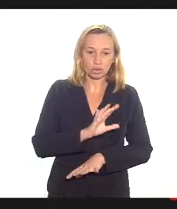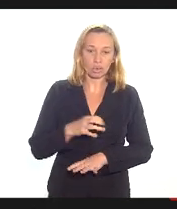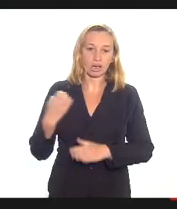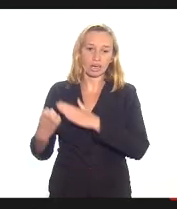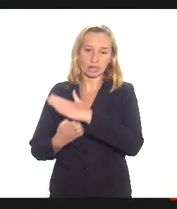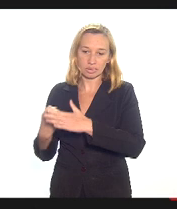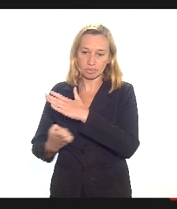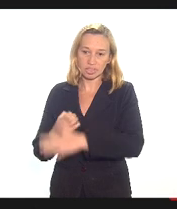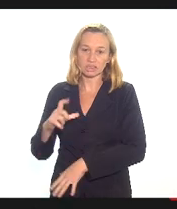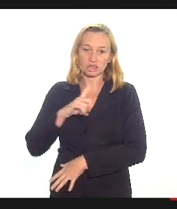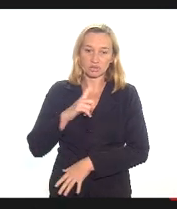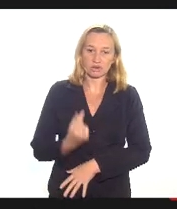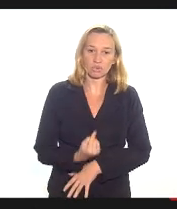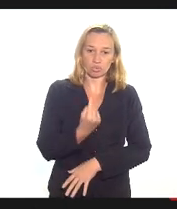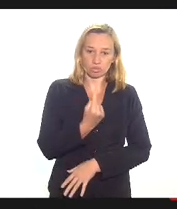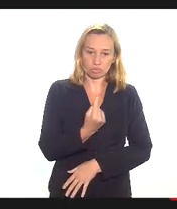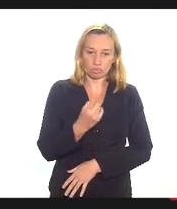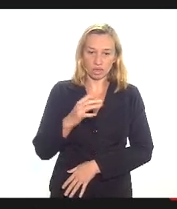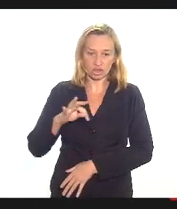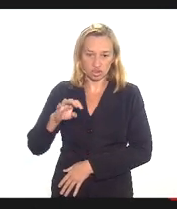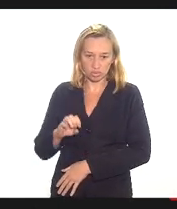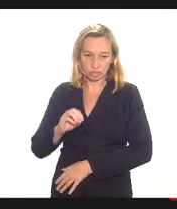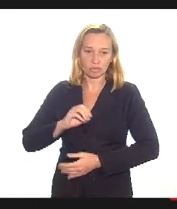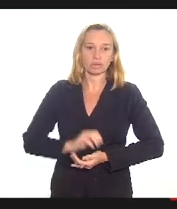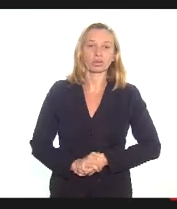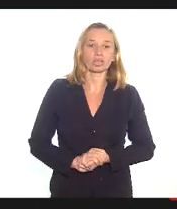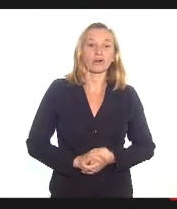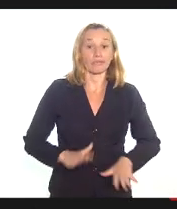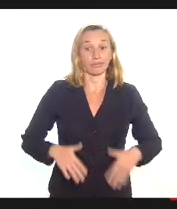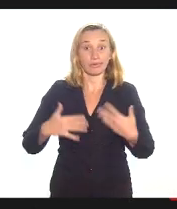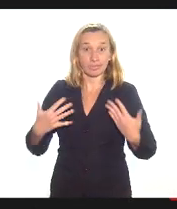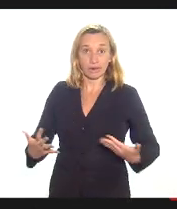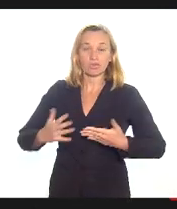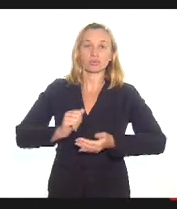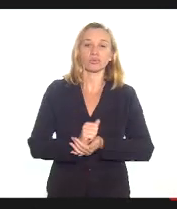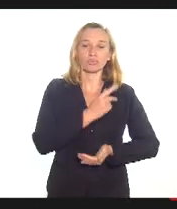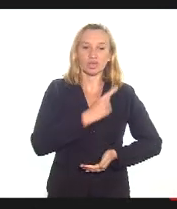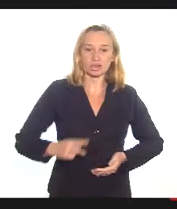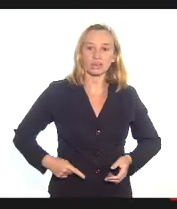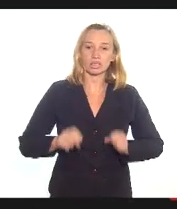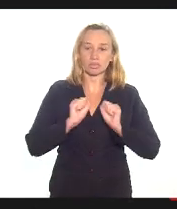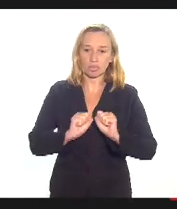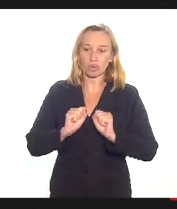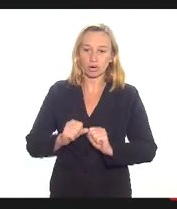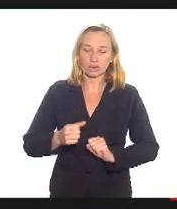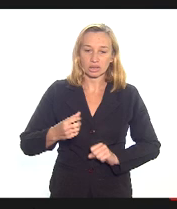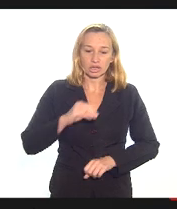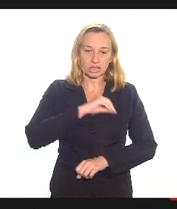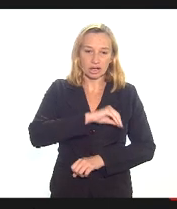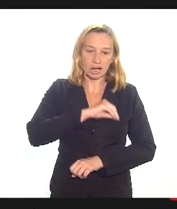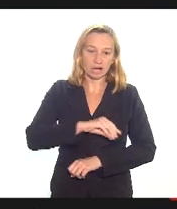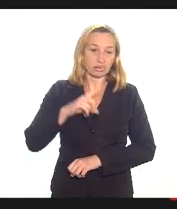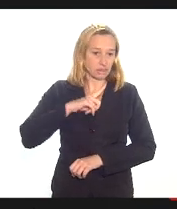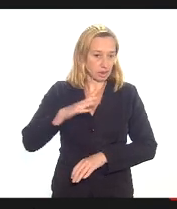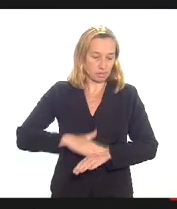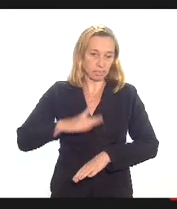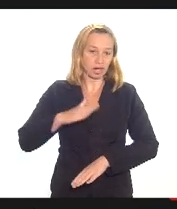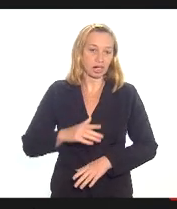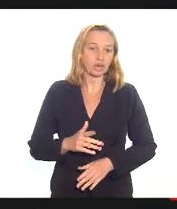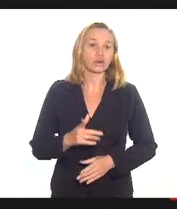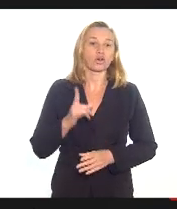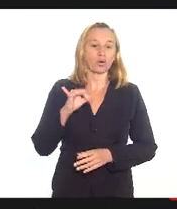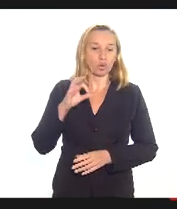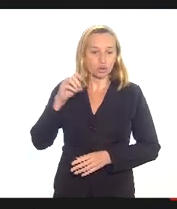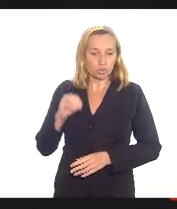tiver um ativo. Né? Então, o presidente pode ganhar quanto ele quiser, o condomínio